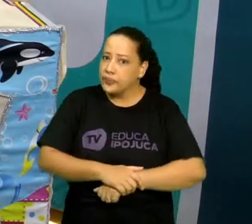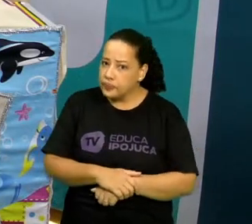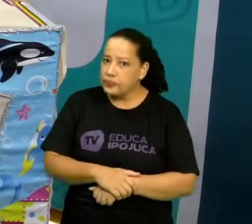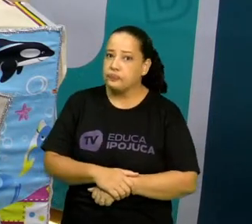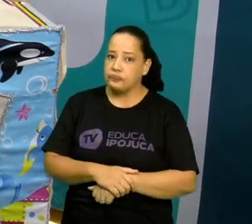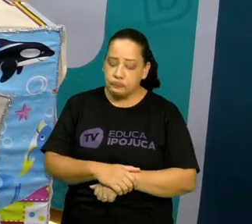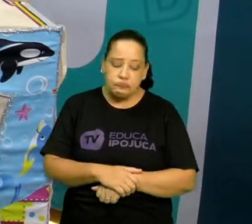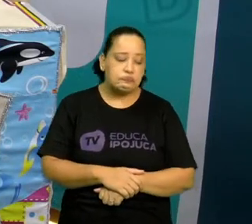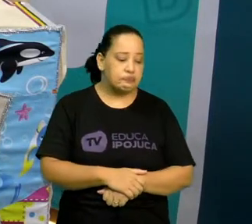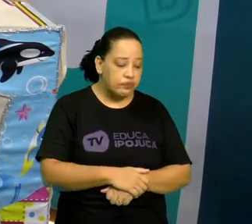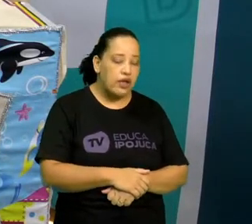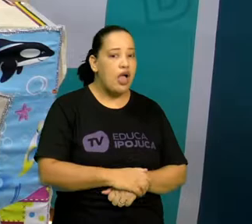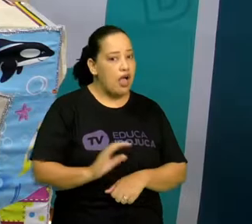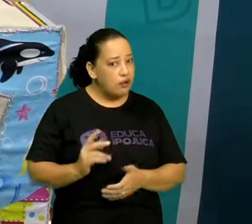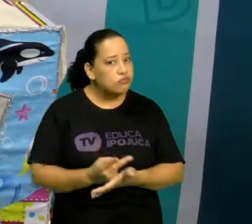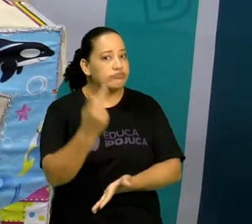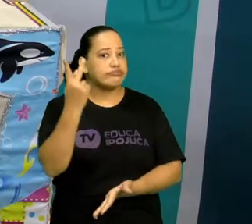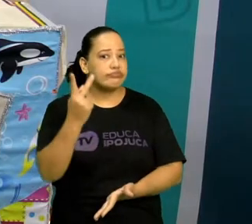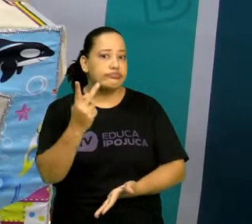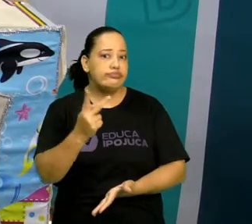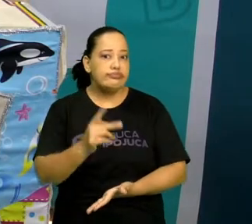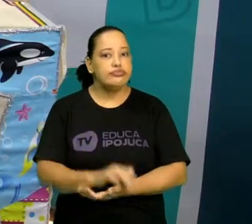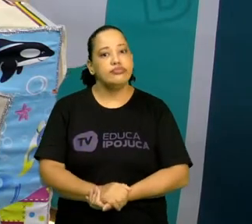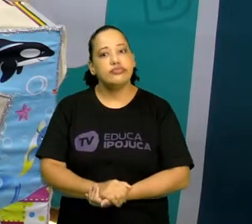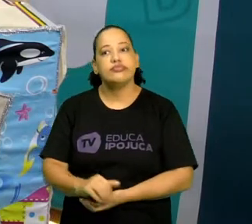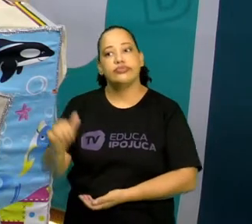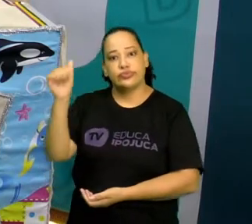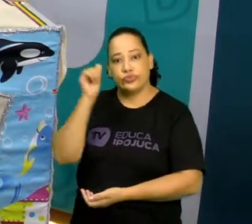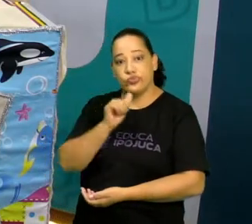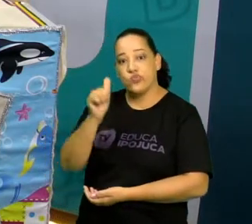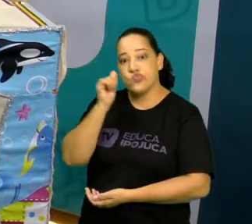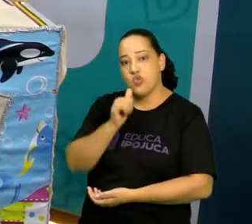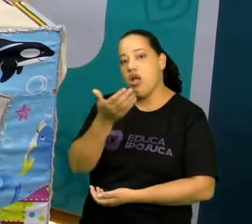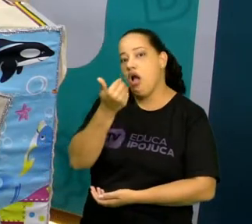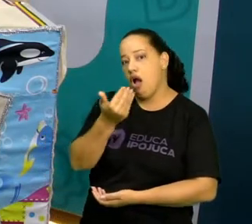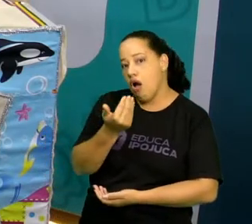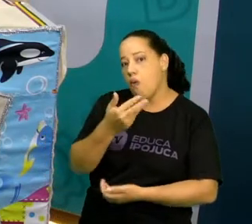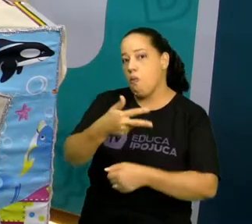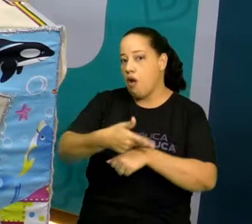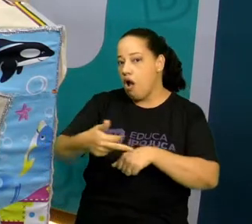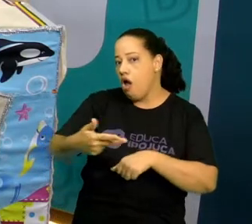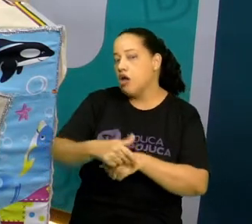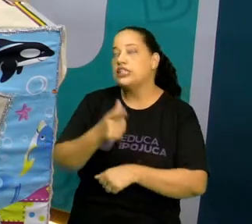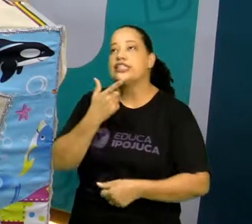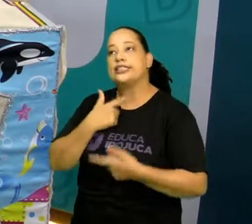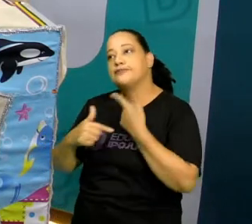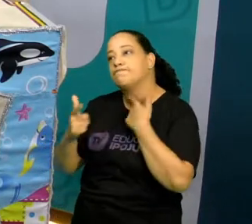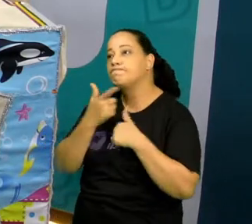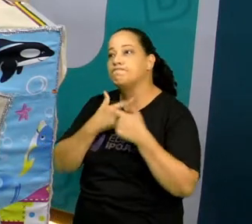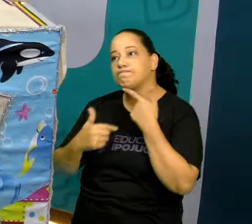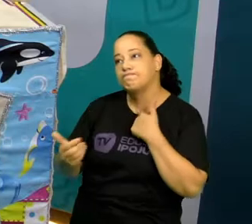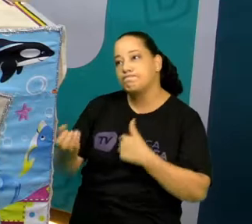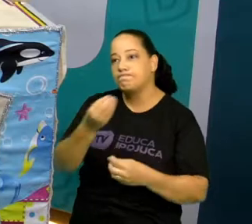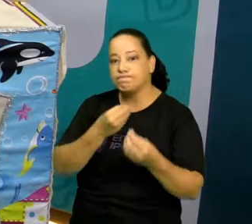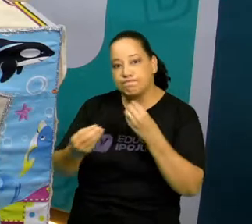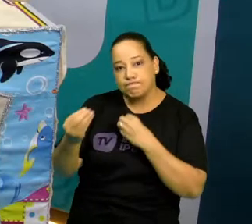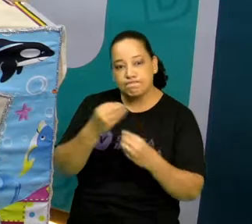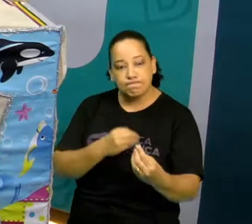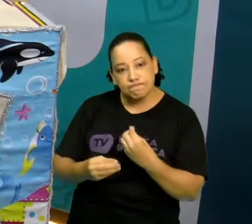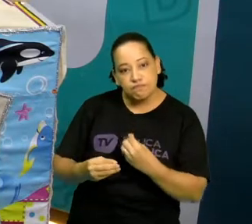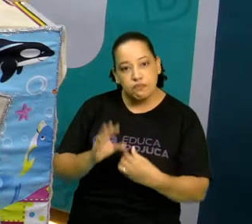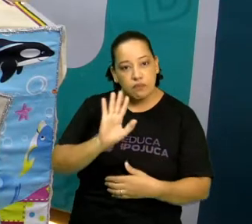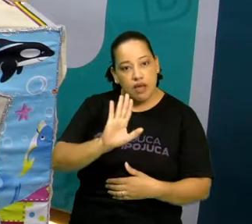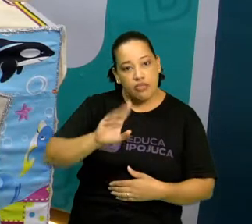Foi o que aconteceu. A mulher comeu os rabanetes que estava com muito desejo. Mas, quando a